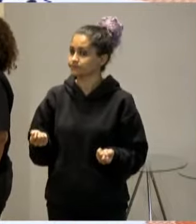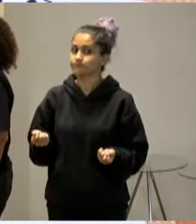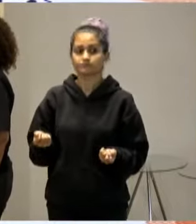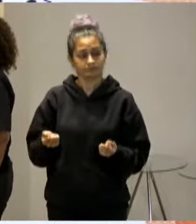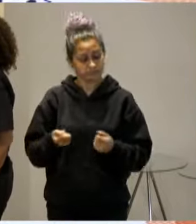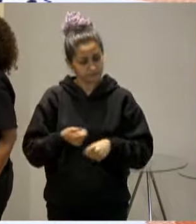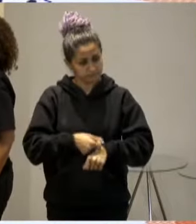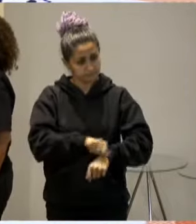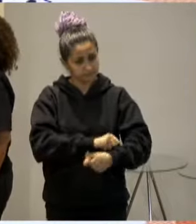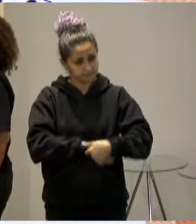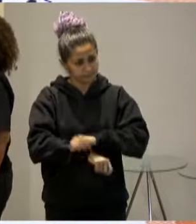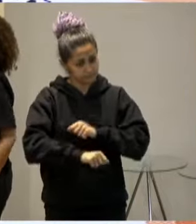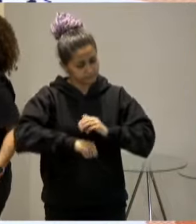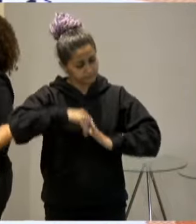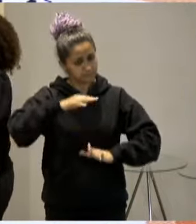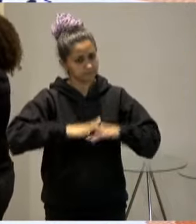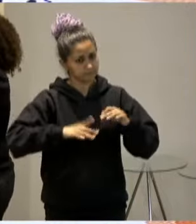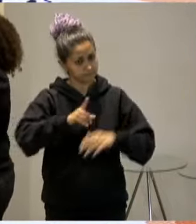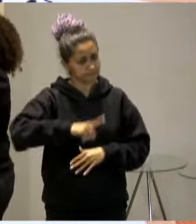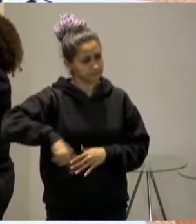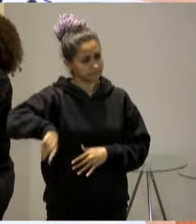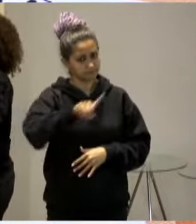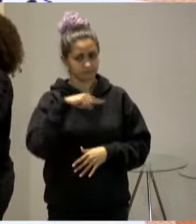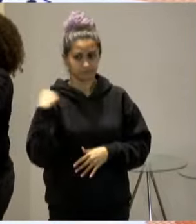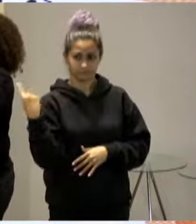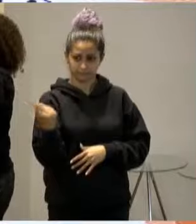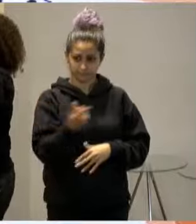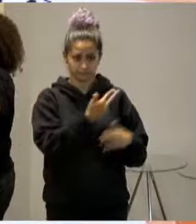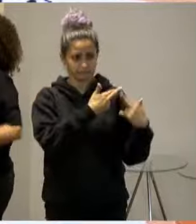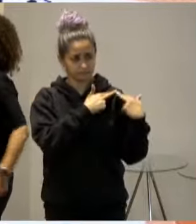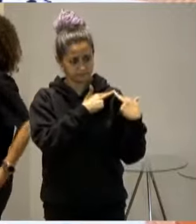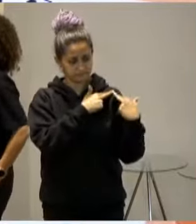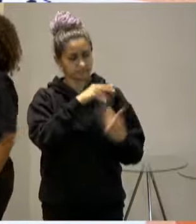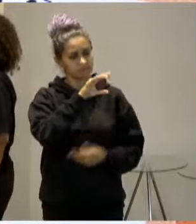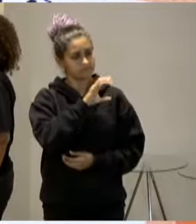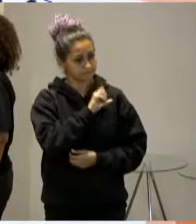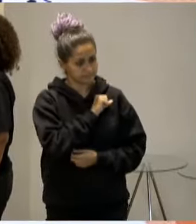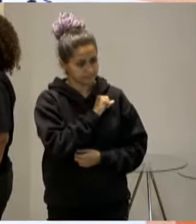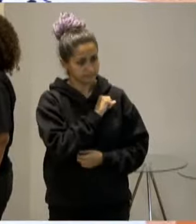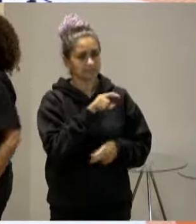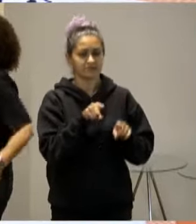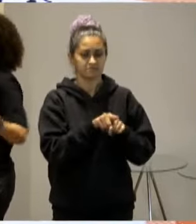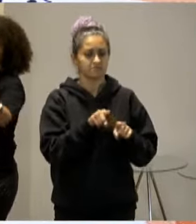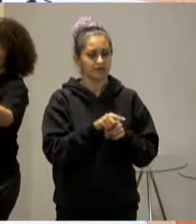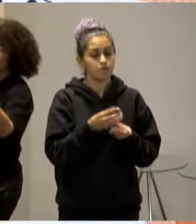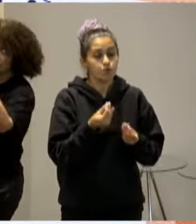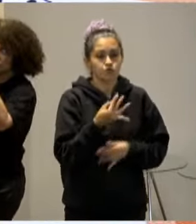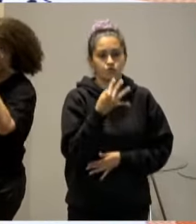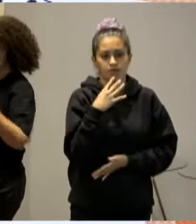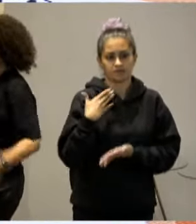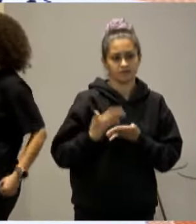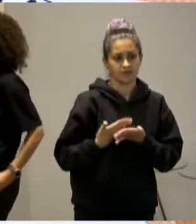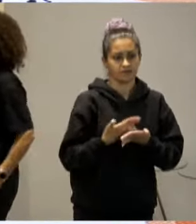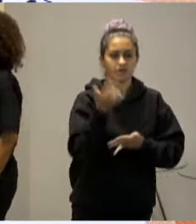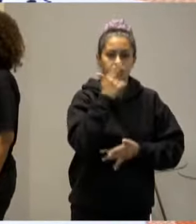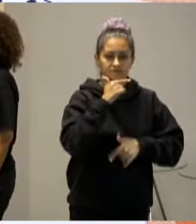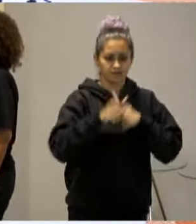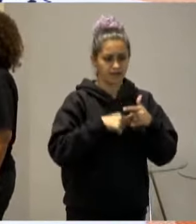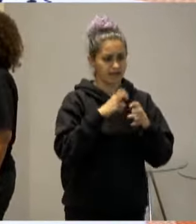façamos isso com compromisso, com amor e com muito conhecimento. Trabalhar